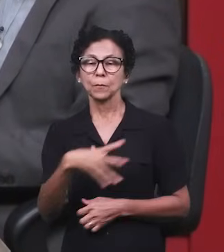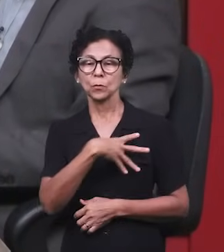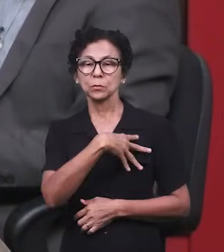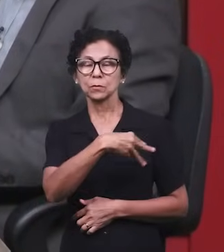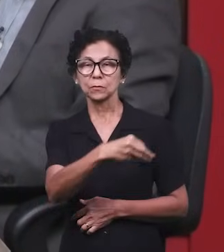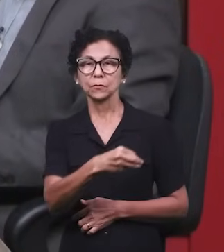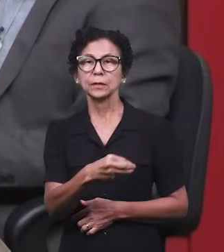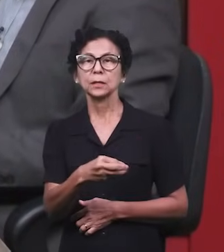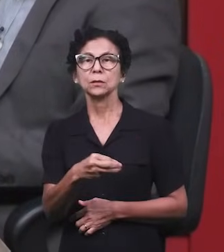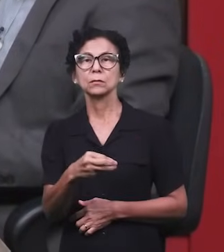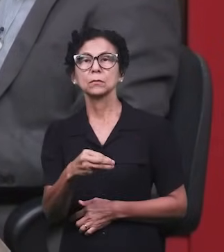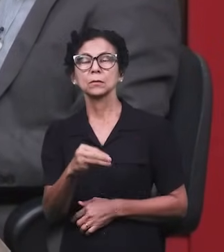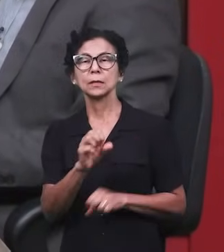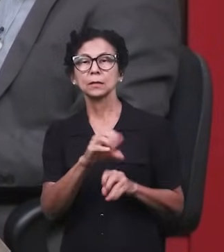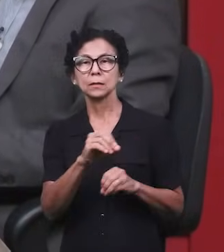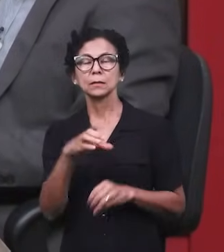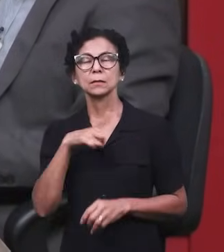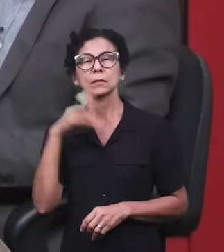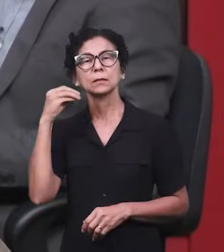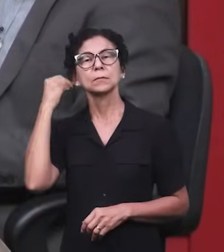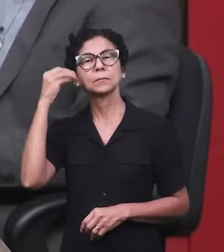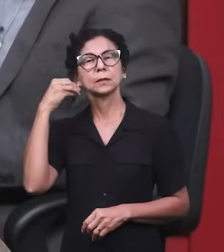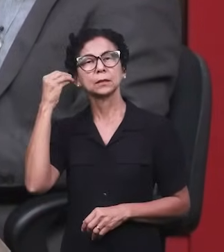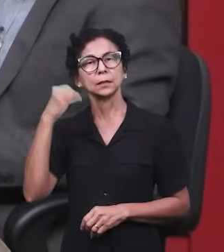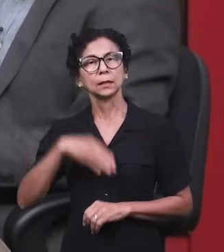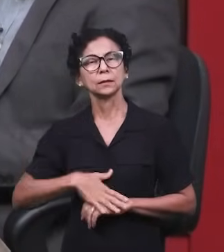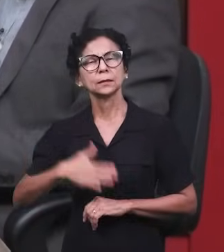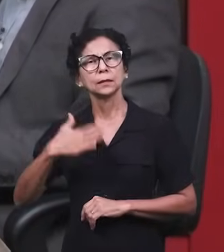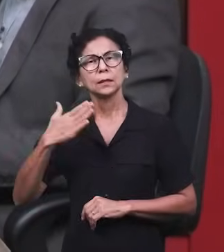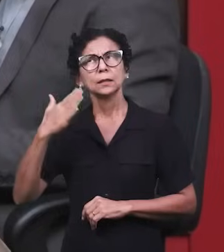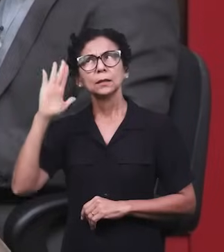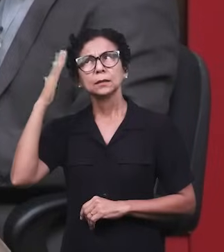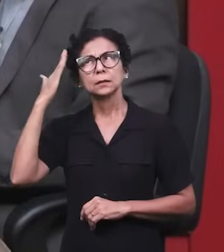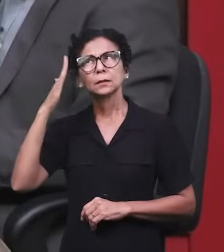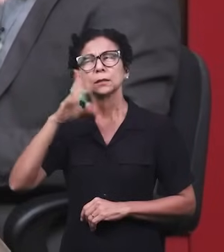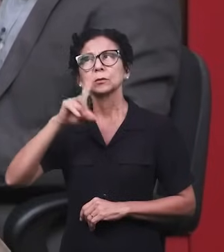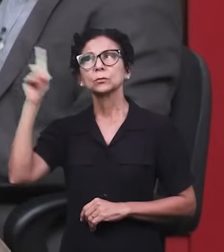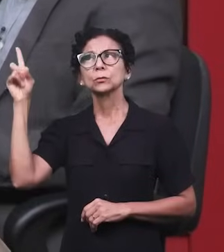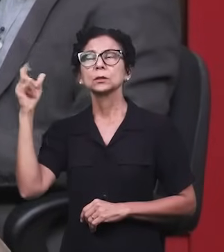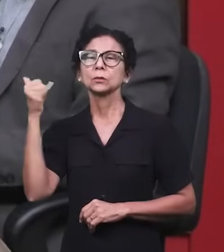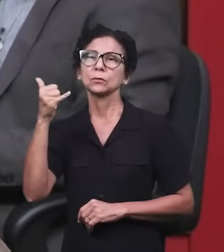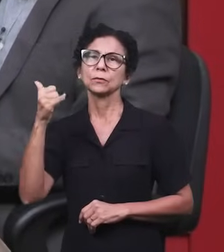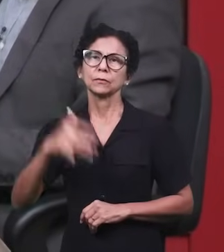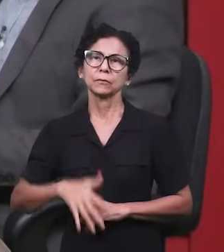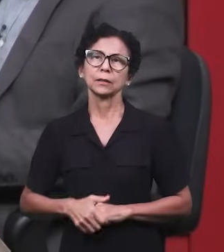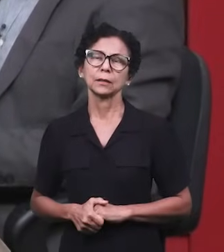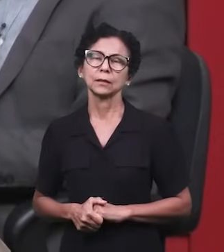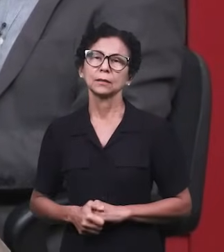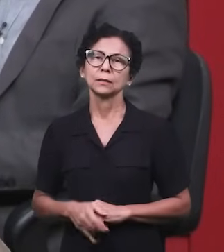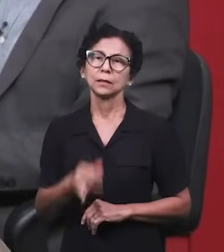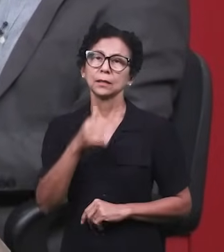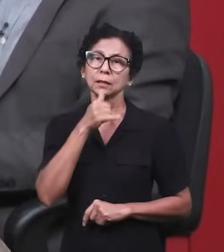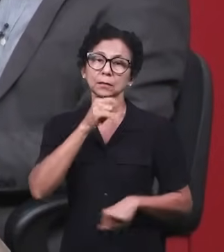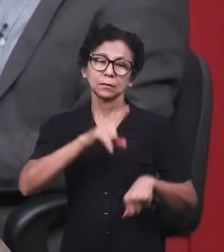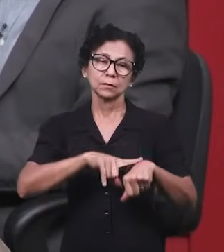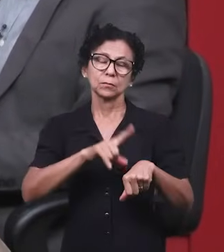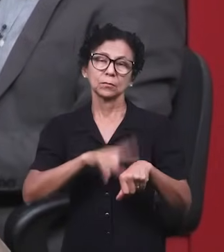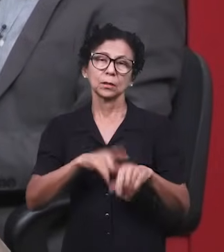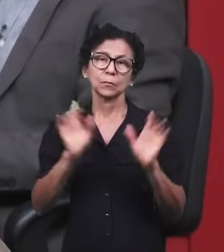uma experiência. Essa experiência, a ter esse discernimento. Isso é extraordinário. Muito bom. Infelizmente, o nosso tempo